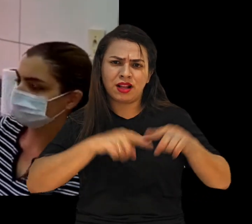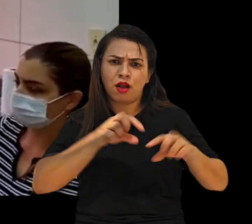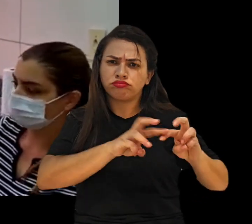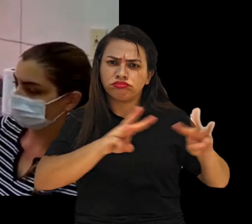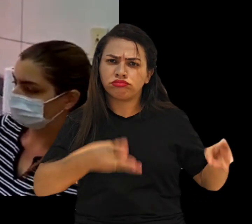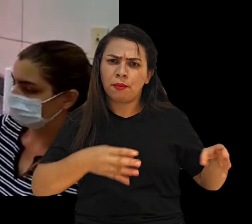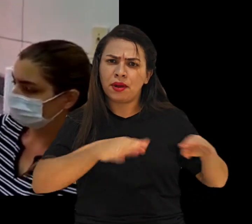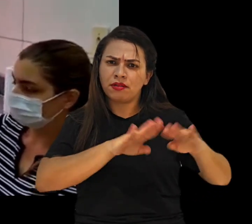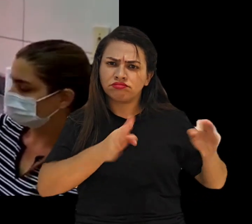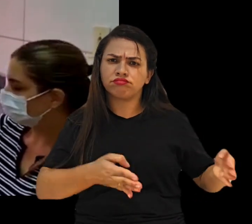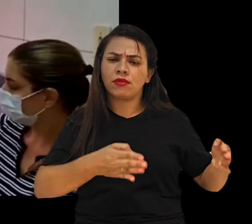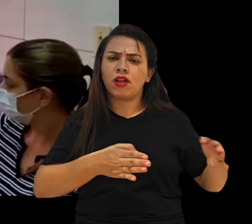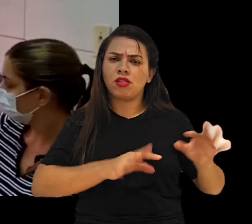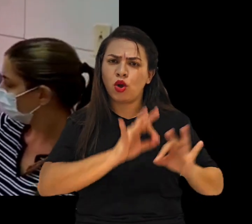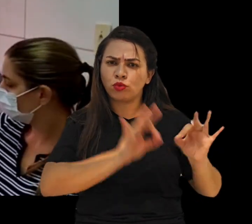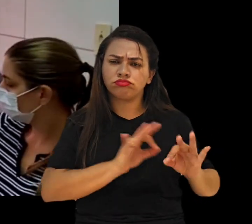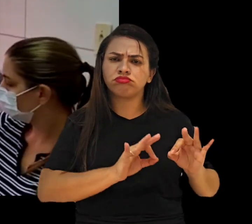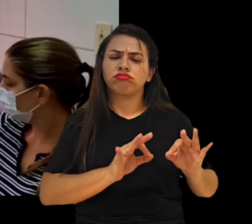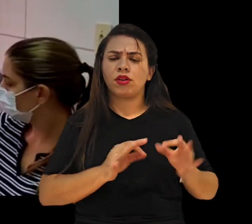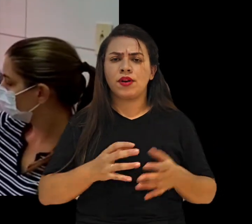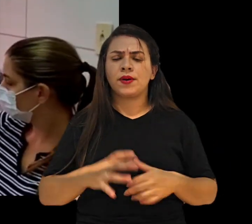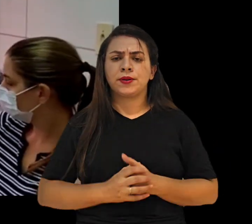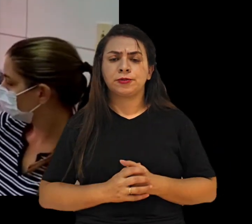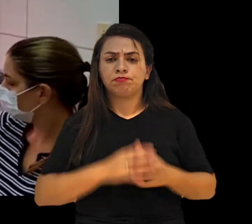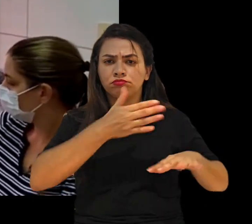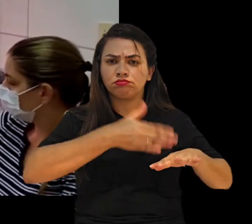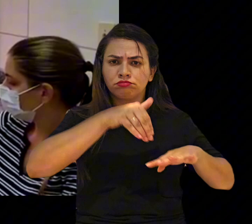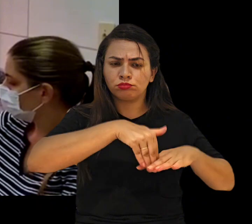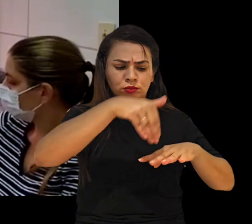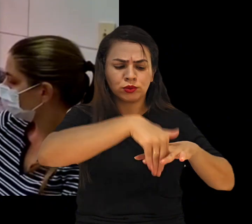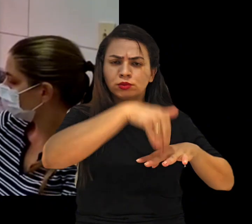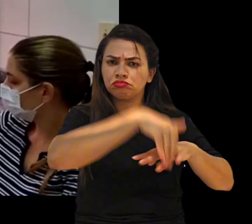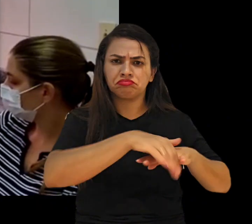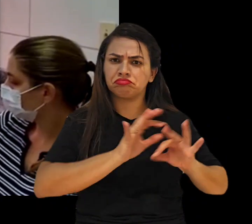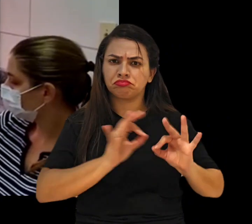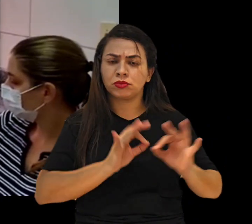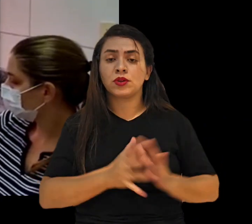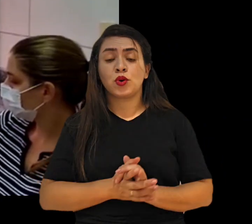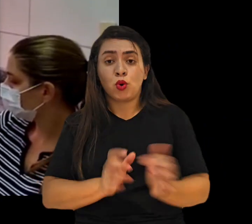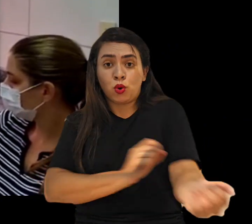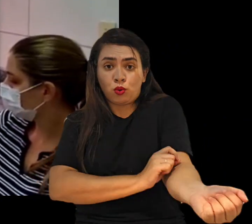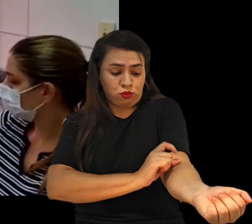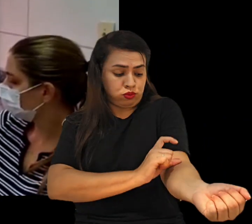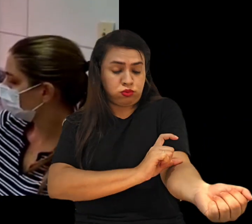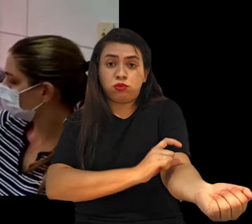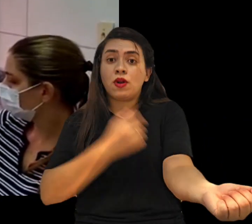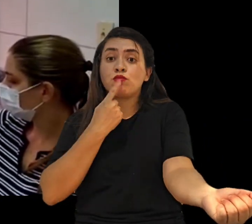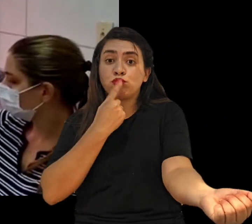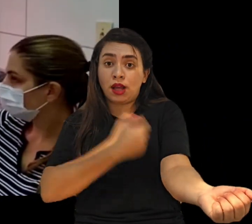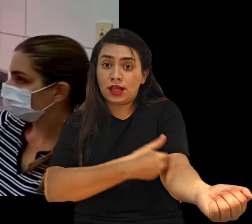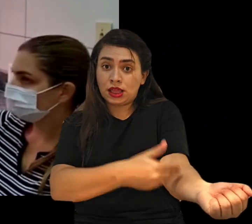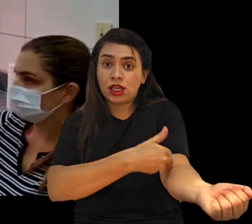trocando. Mas a gente prefere colocar aqui próximo, que eu vou coletando e colocando aqui, coletando e colocando aqui. A quantidade de sangue também